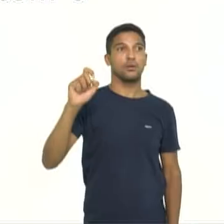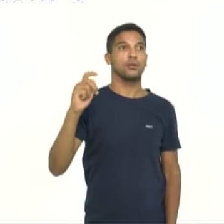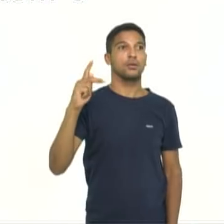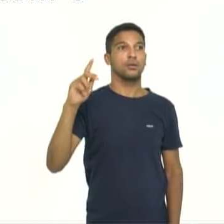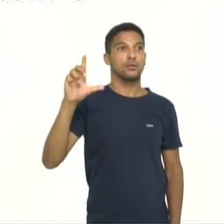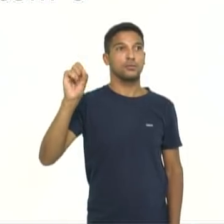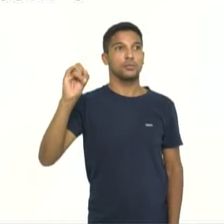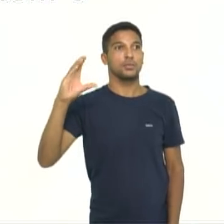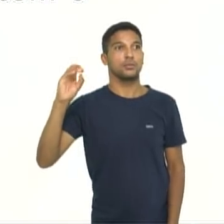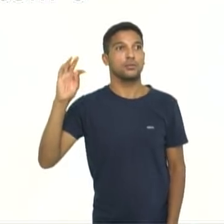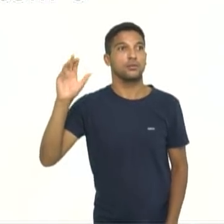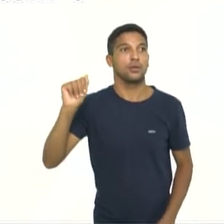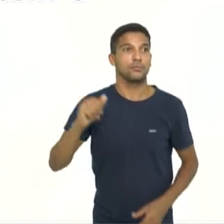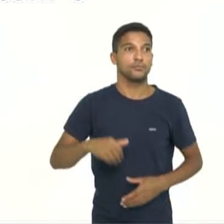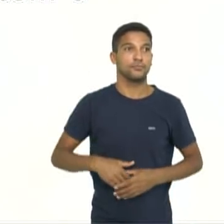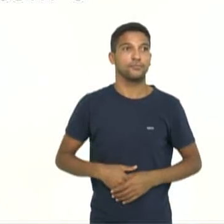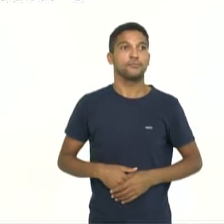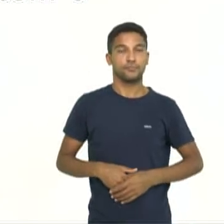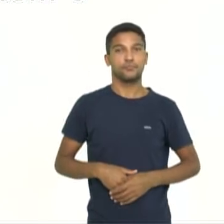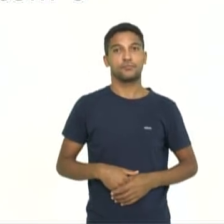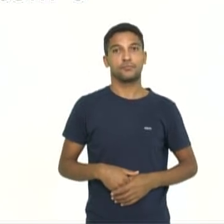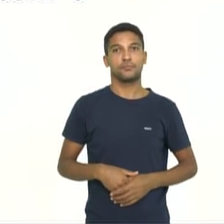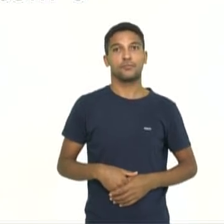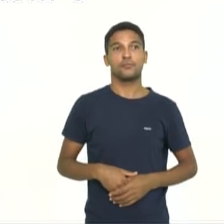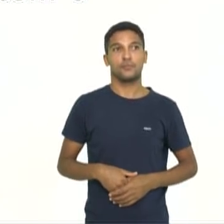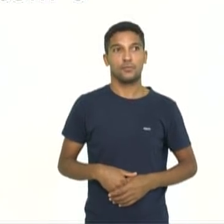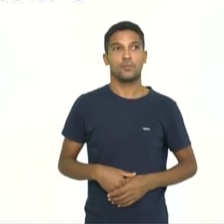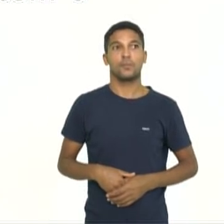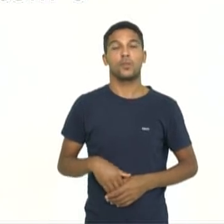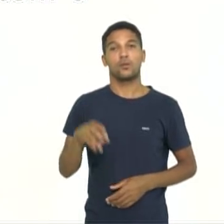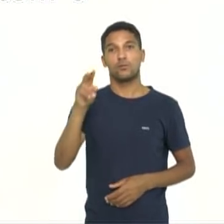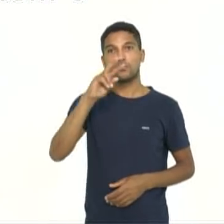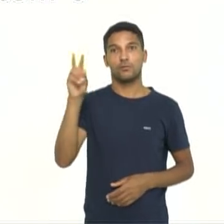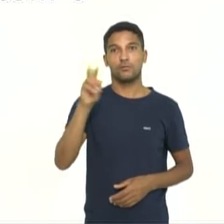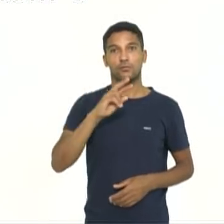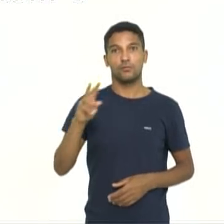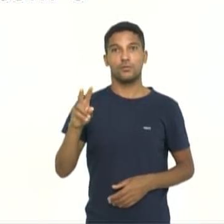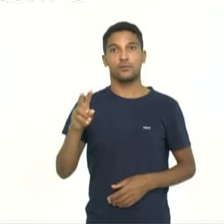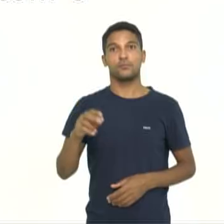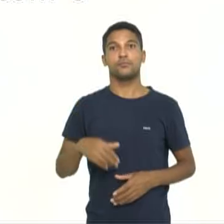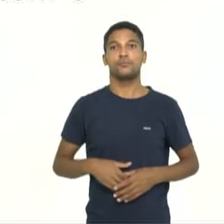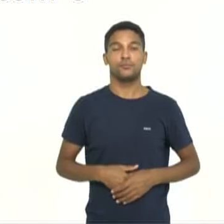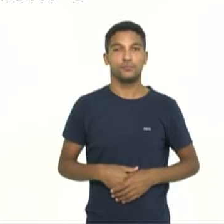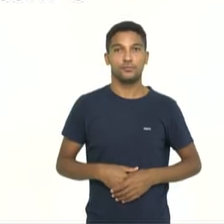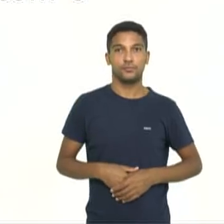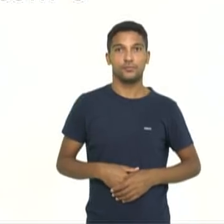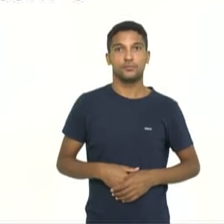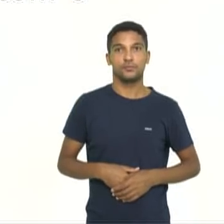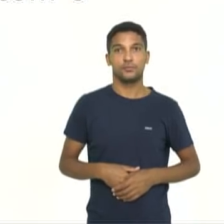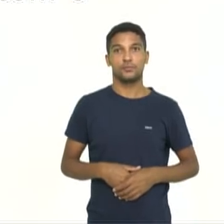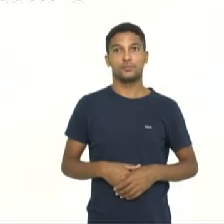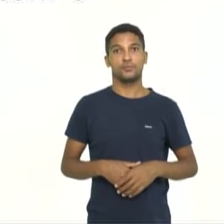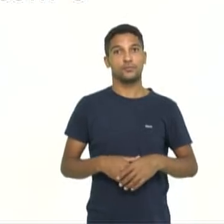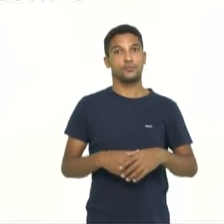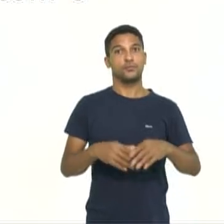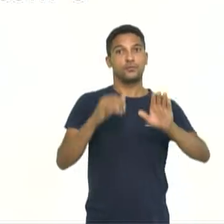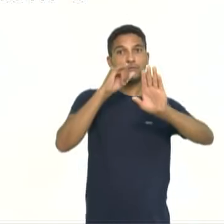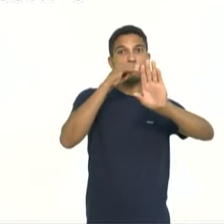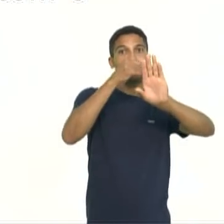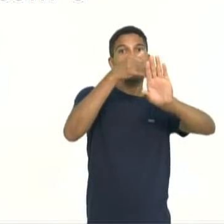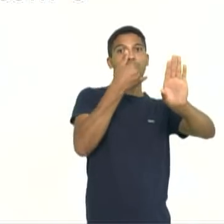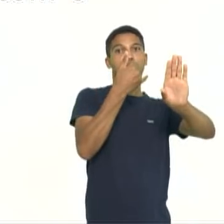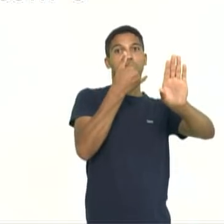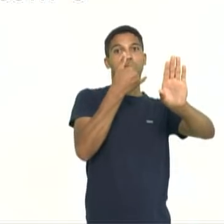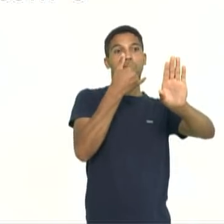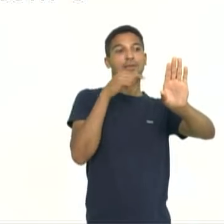daí a gente chama de explícita, ou indireta, né? Implícita. Então, para a implícita, não há relação direta